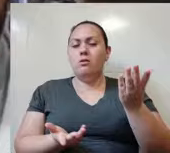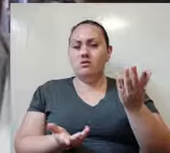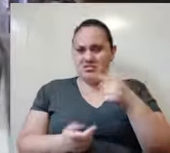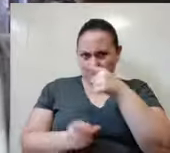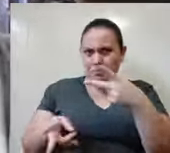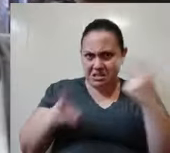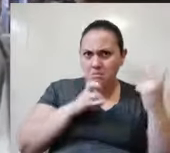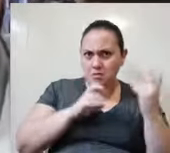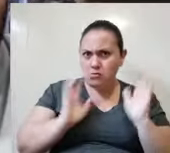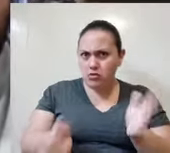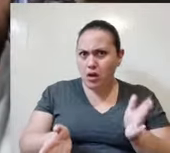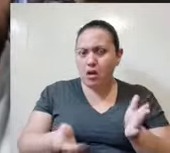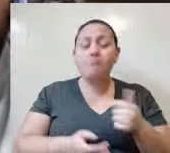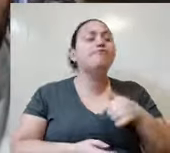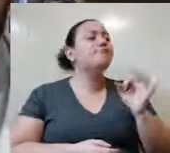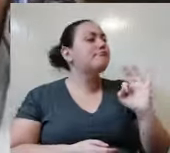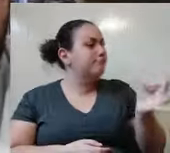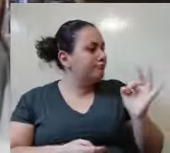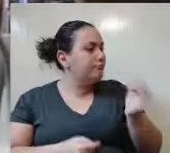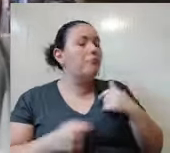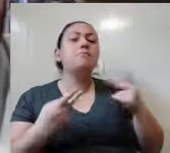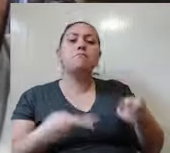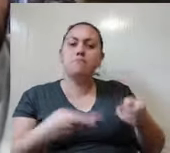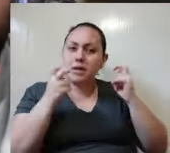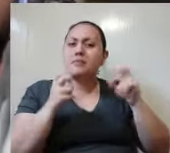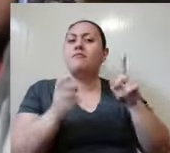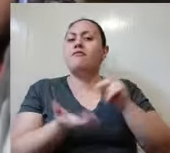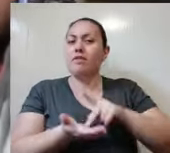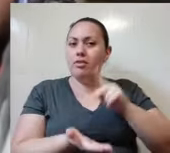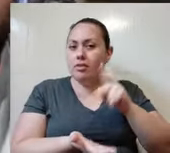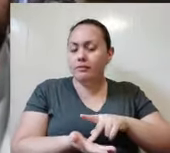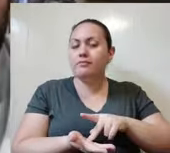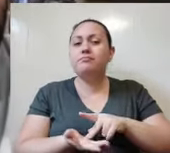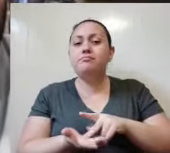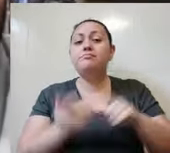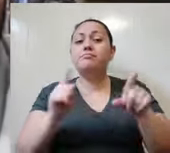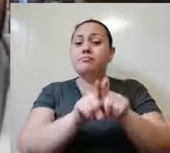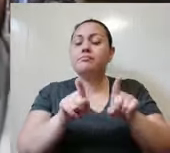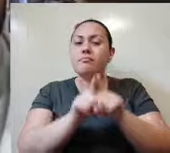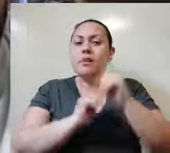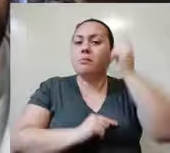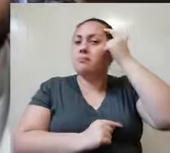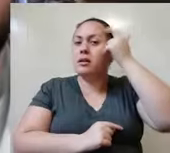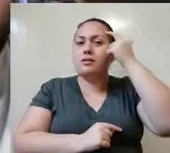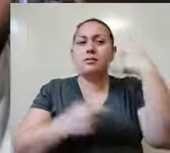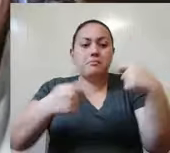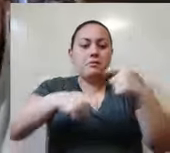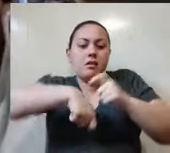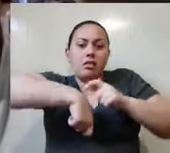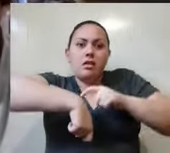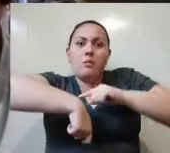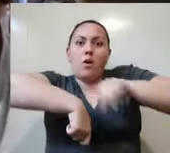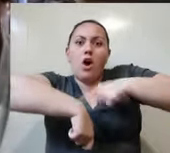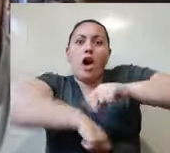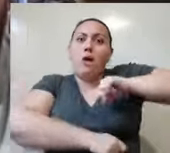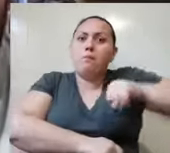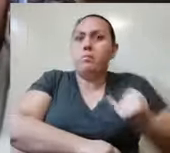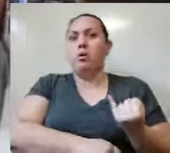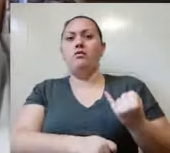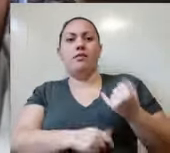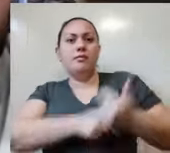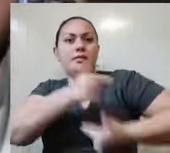Camila. Muito, muito, né? E essa ideia também de que o tempo precisa ser bem utilizado